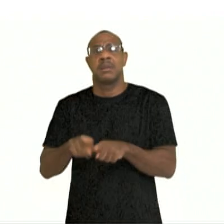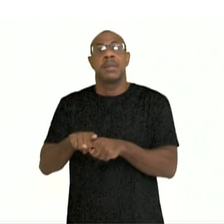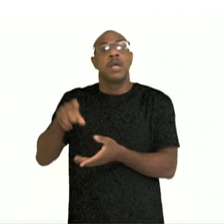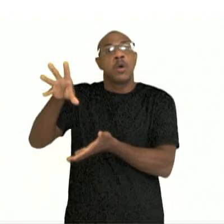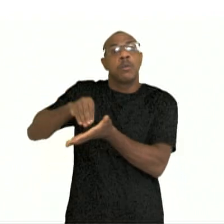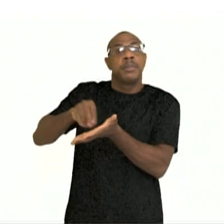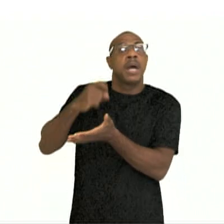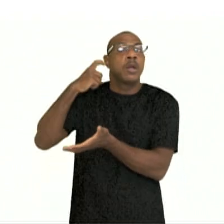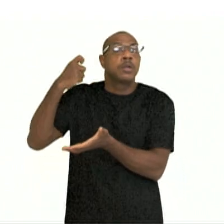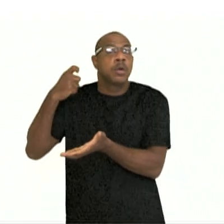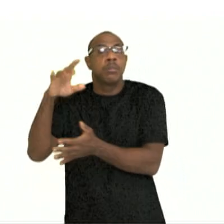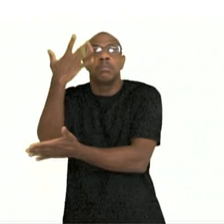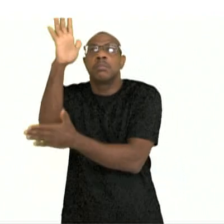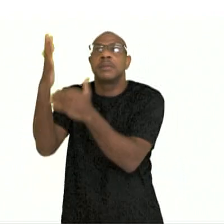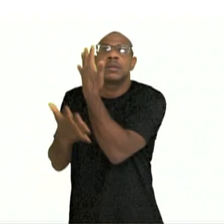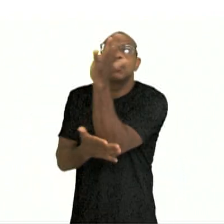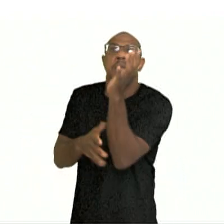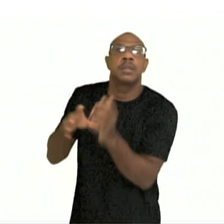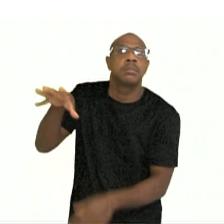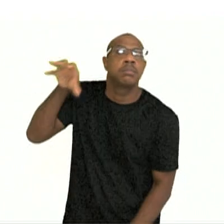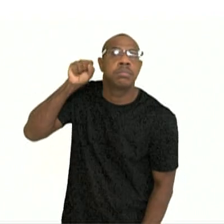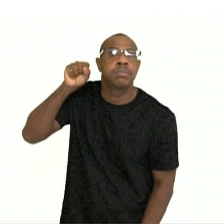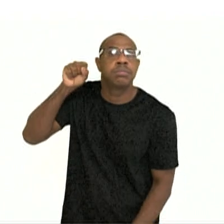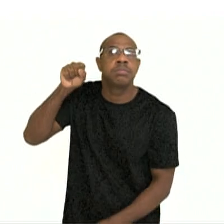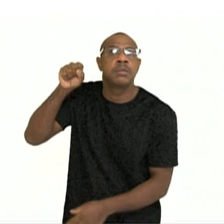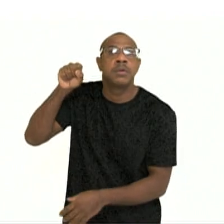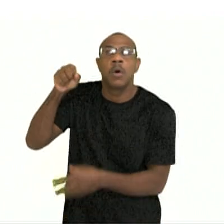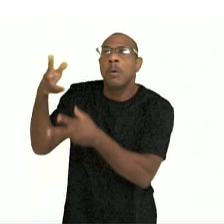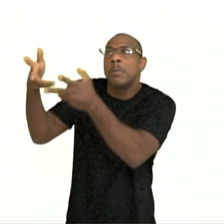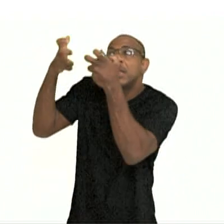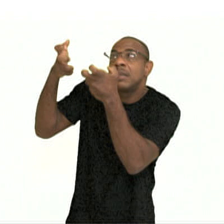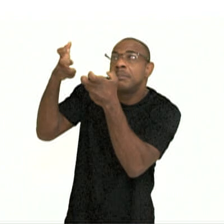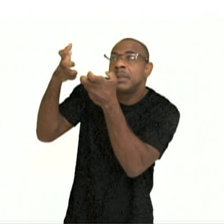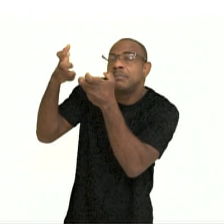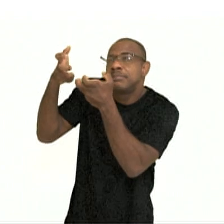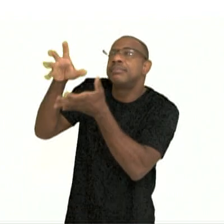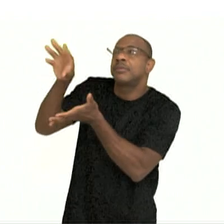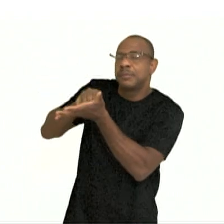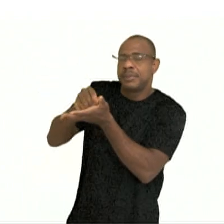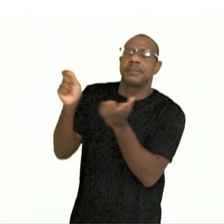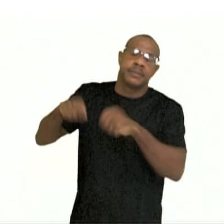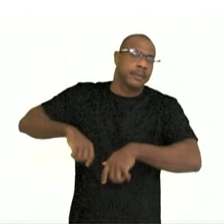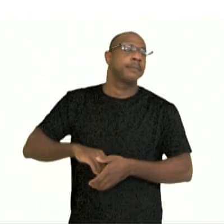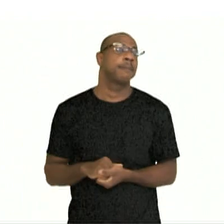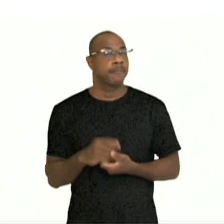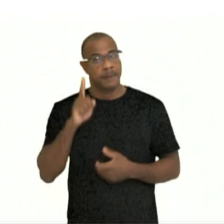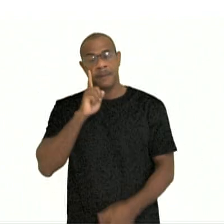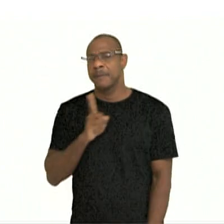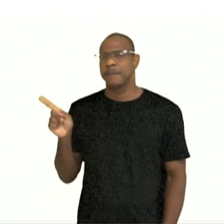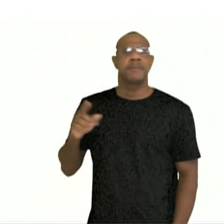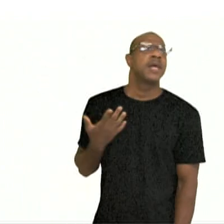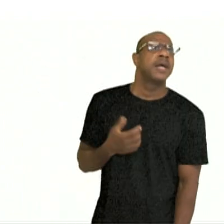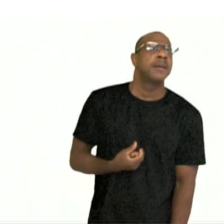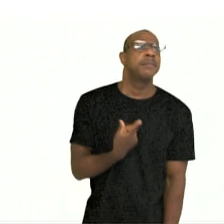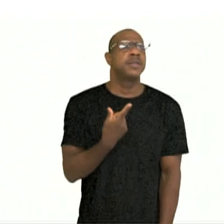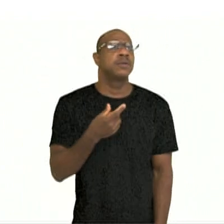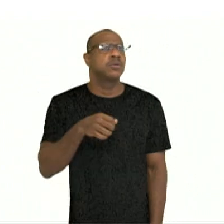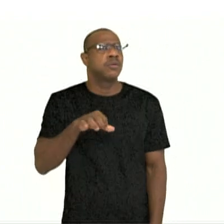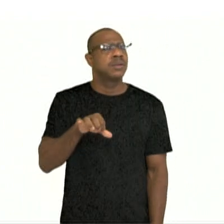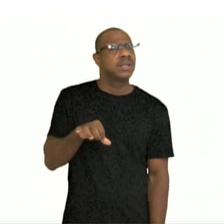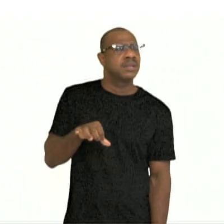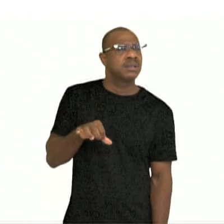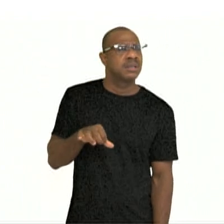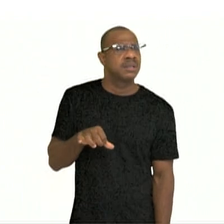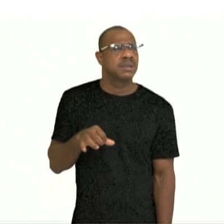natureza. Em 1984, Jorge Antunes ele compôs